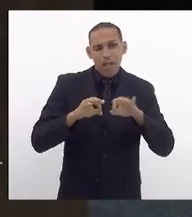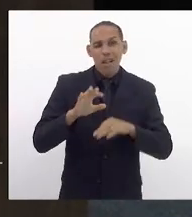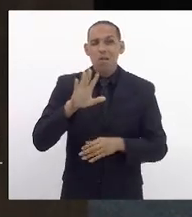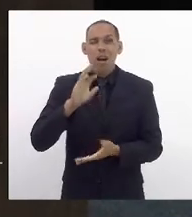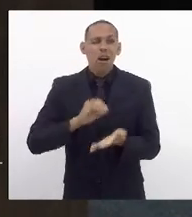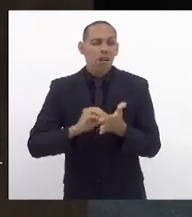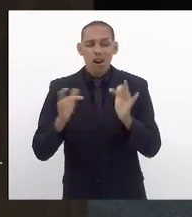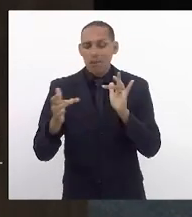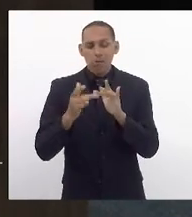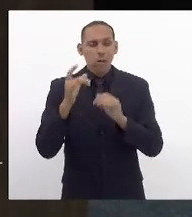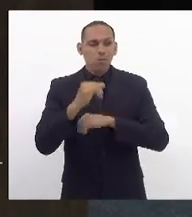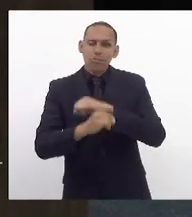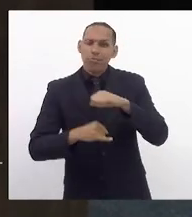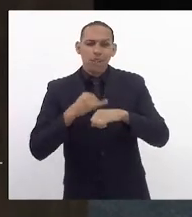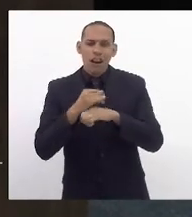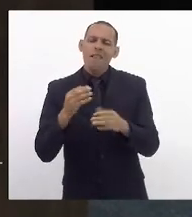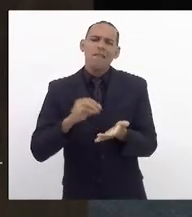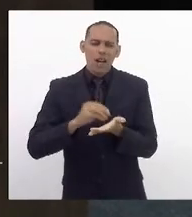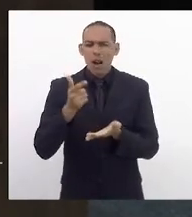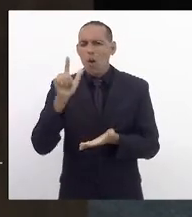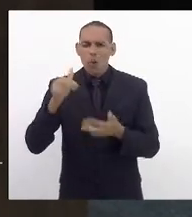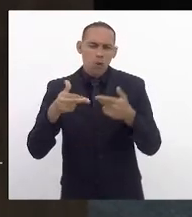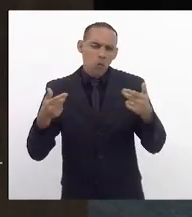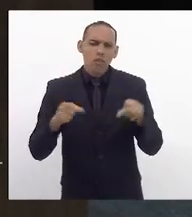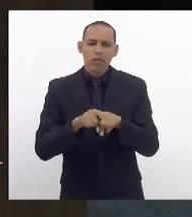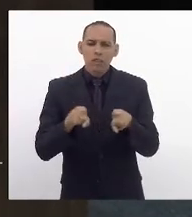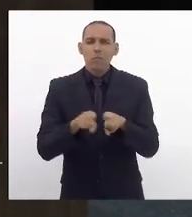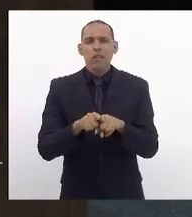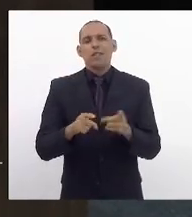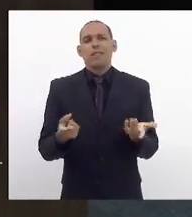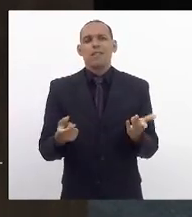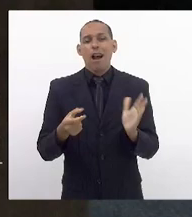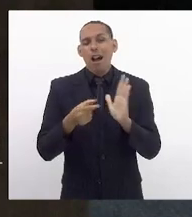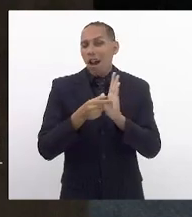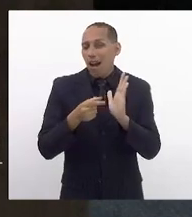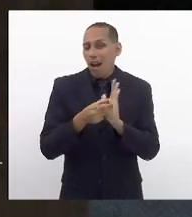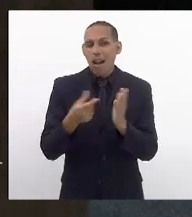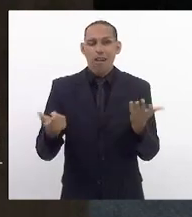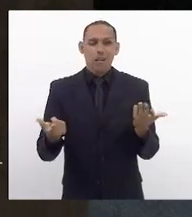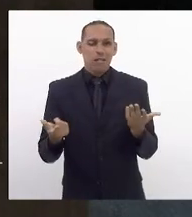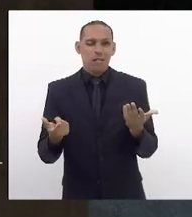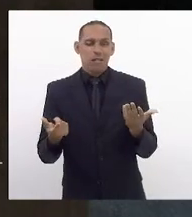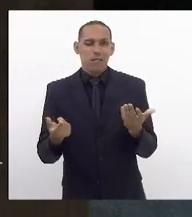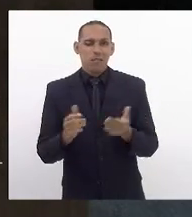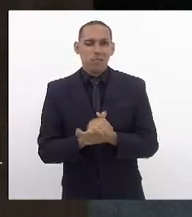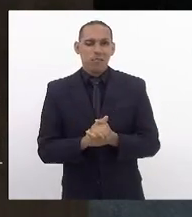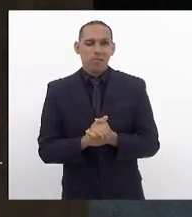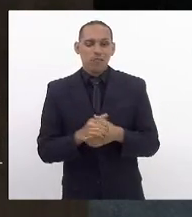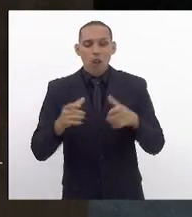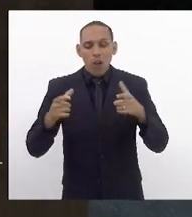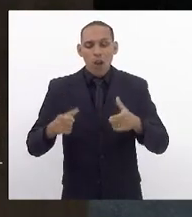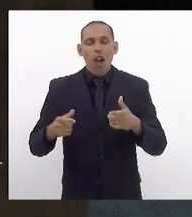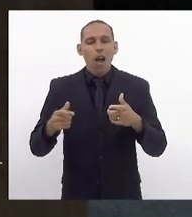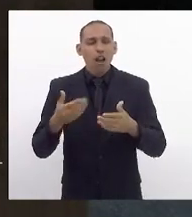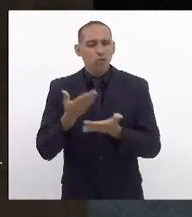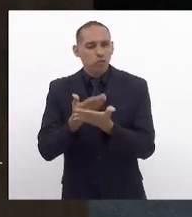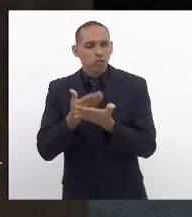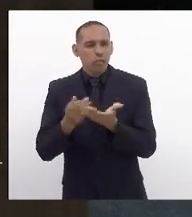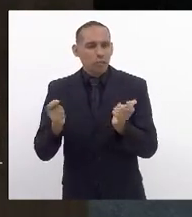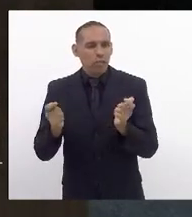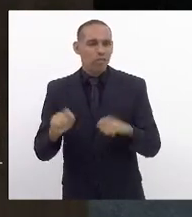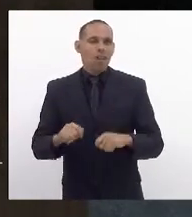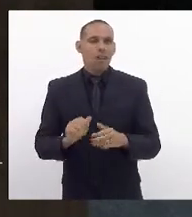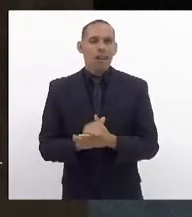faltava conectividade. Faltavam outras coisas também. Faltava hardware, faltava um local tranquilo para estudar, para ter acesso à